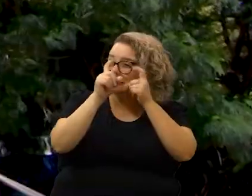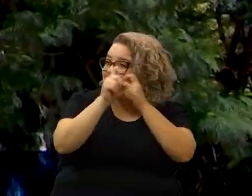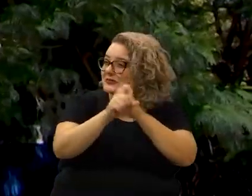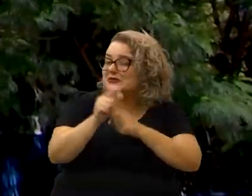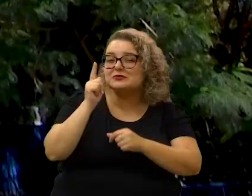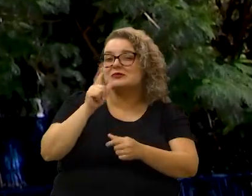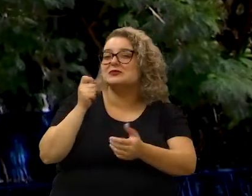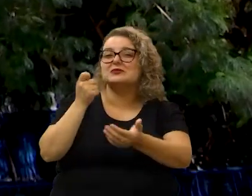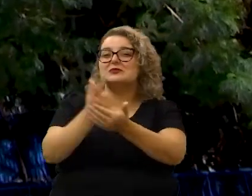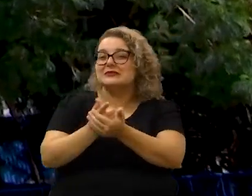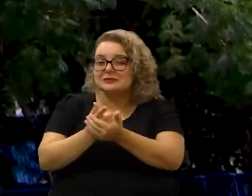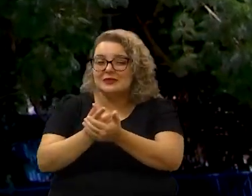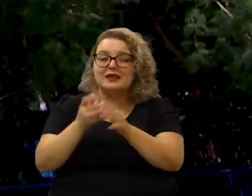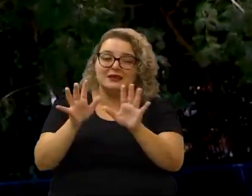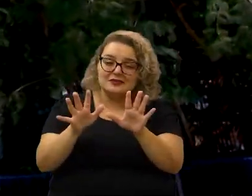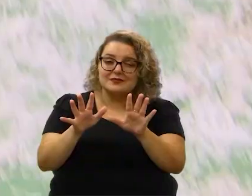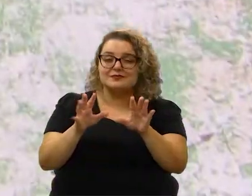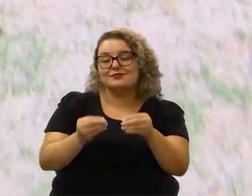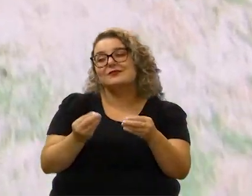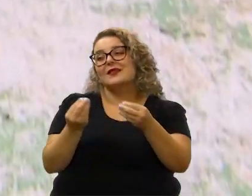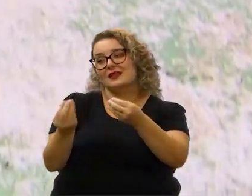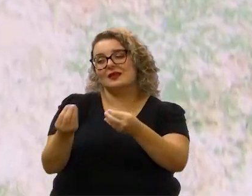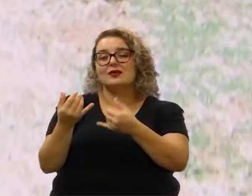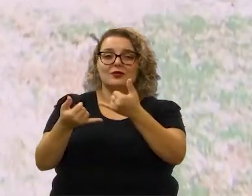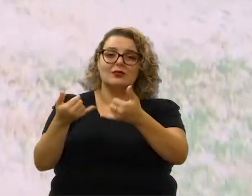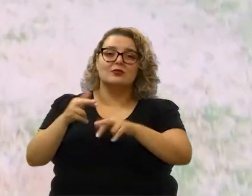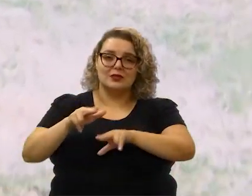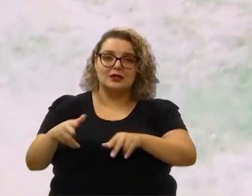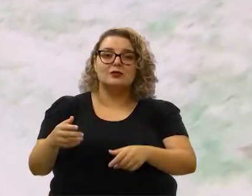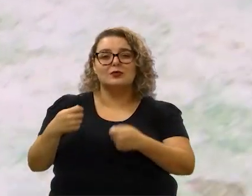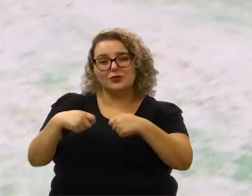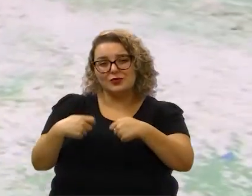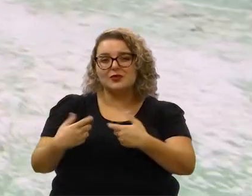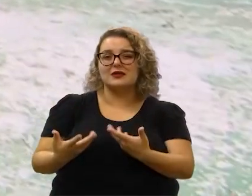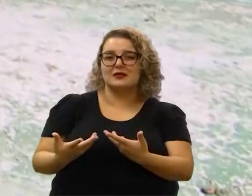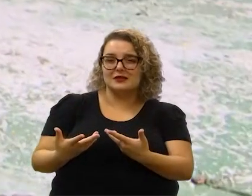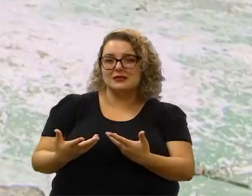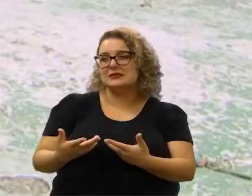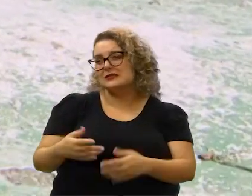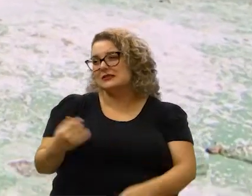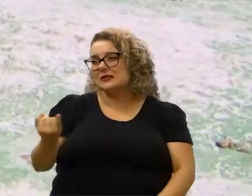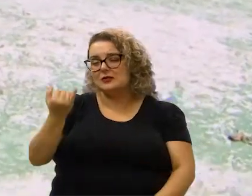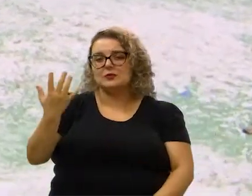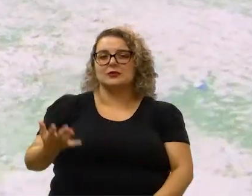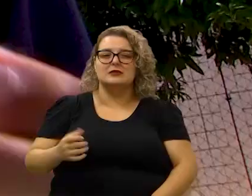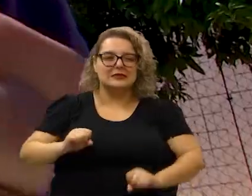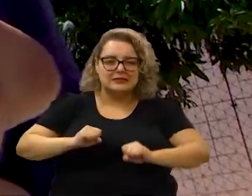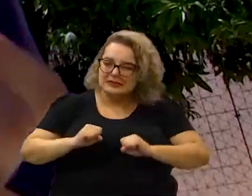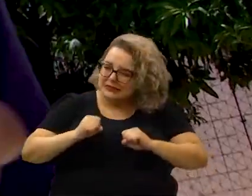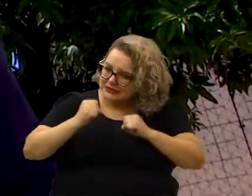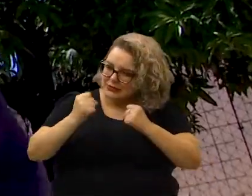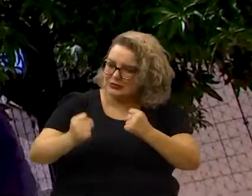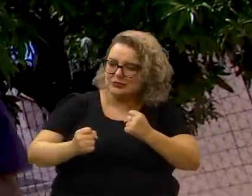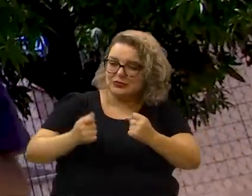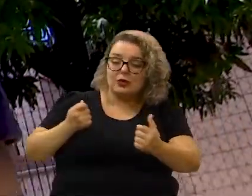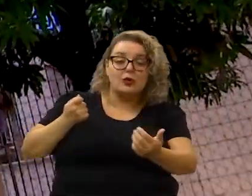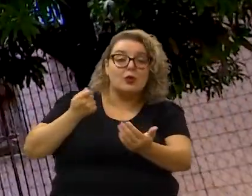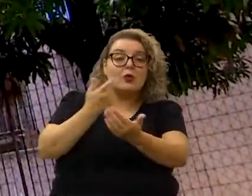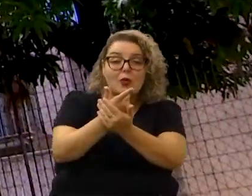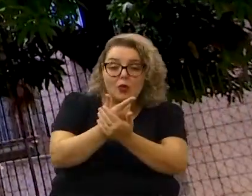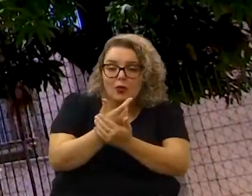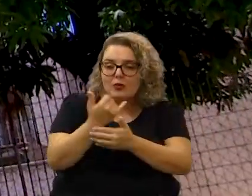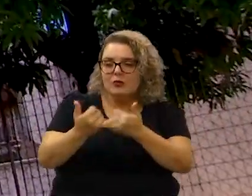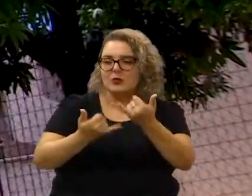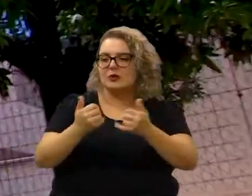uma dificuldade, mas vai lá, quer entregar o brinquedo para a criança, então vai lá, orçamento apertado, se esforça, faz um super